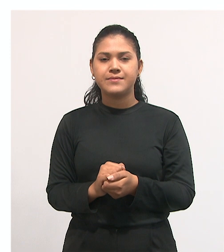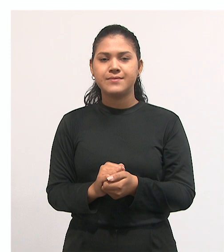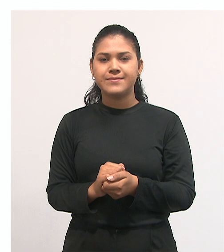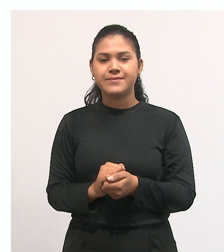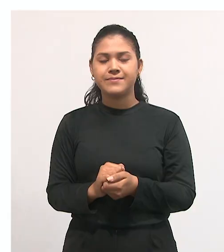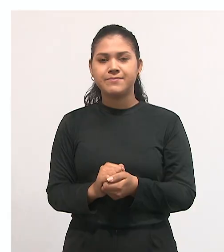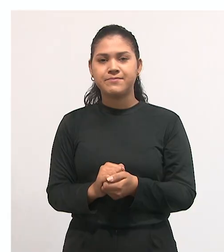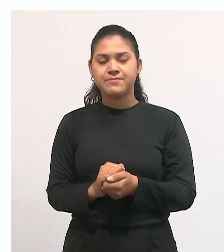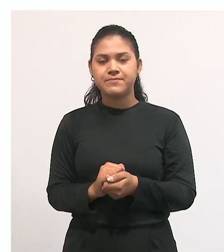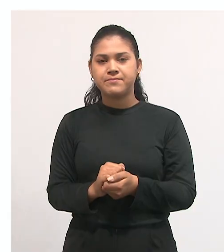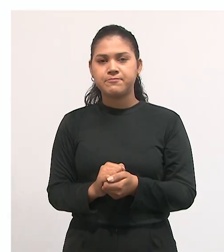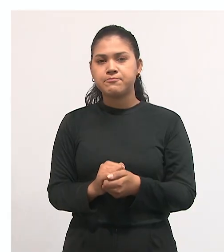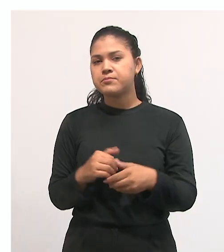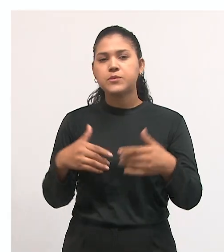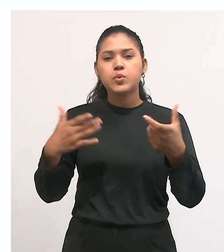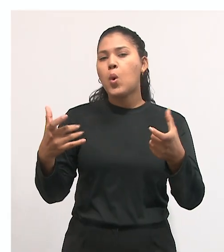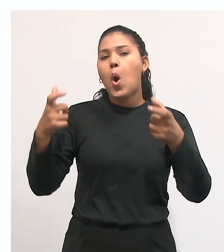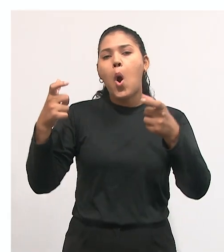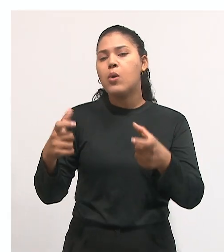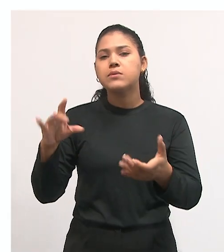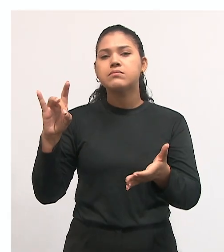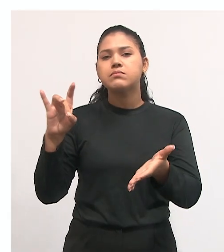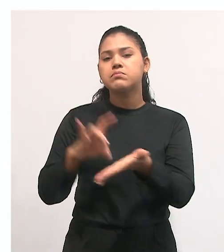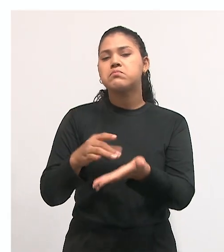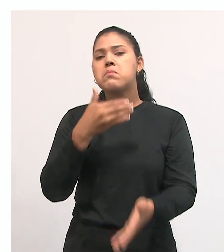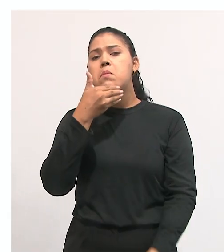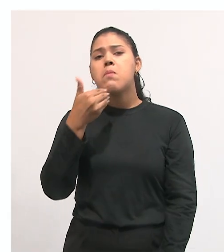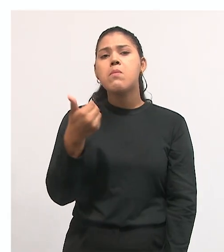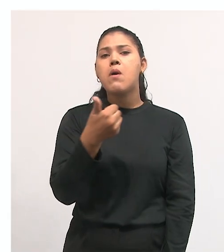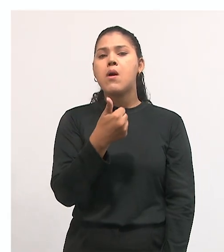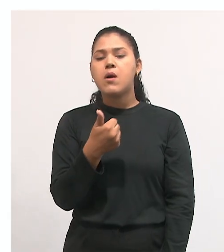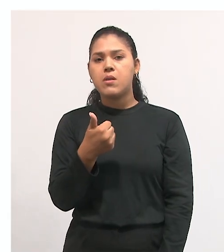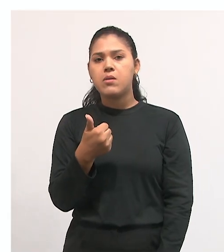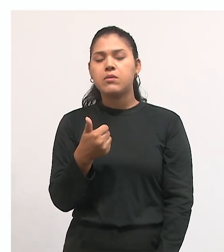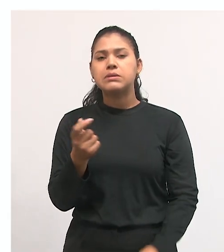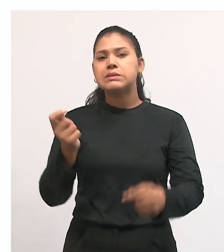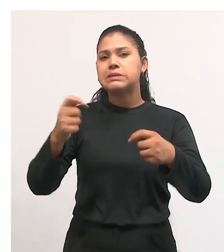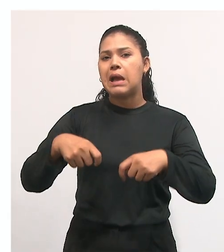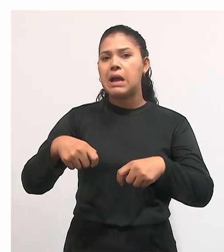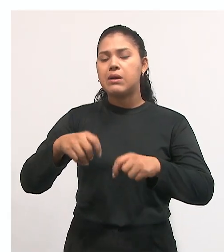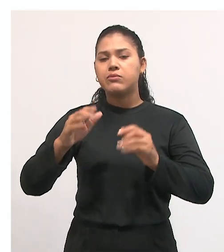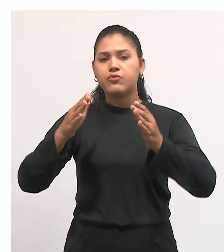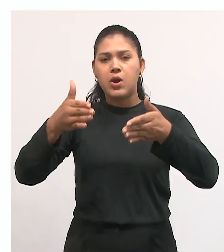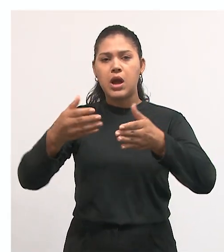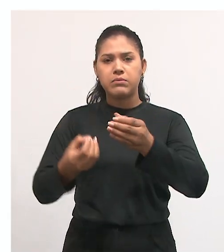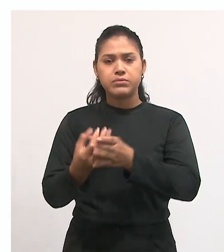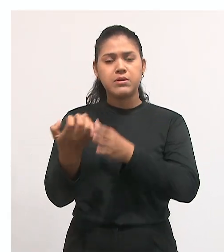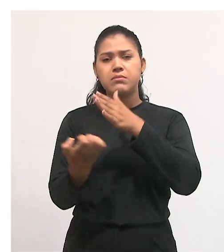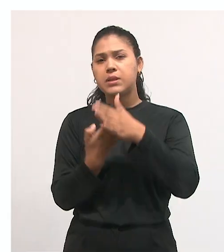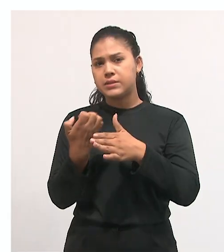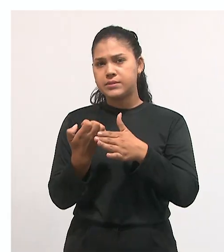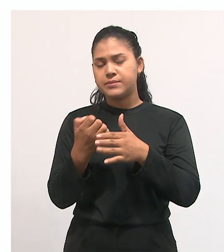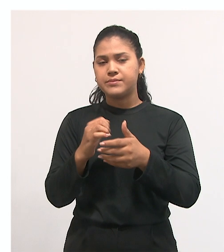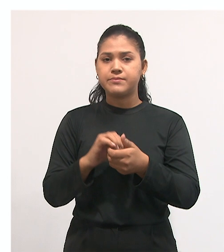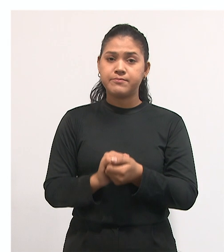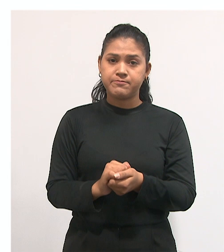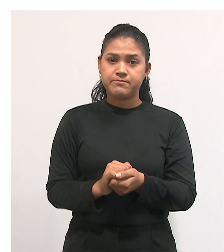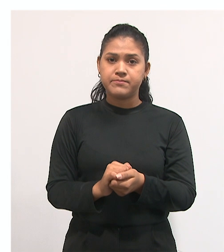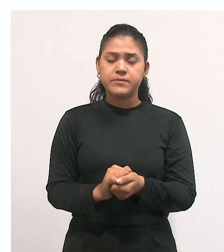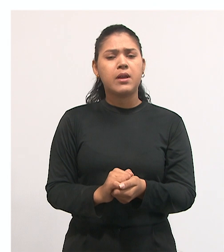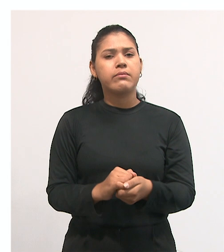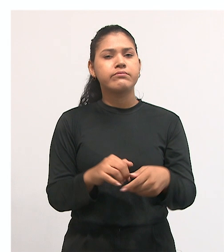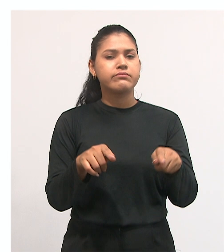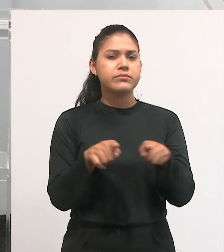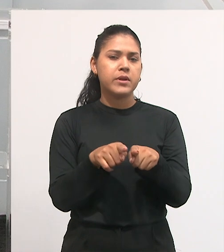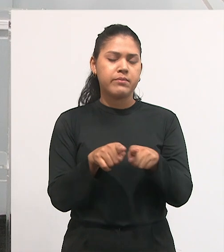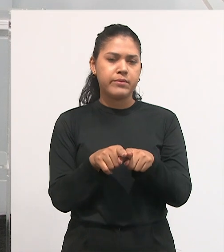Então, qual que é o local ideal para você fazer esse investimento, né? Uma outra coisa, gente, também, por exemplo, eu vou falar aqui, estou